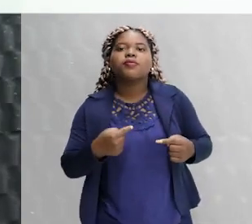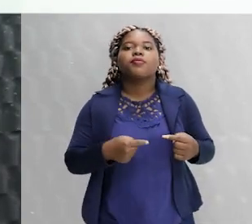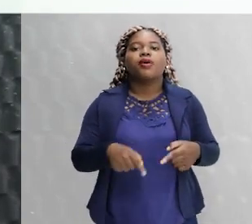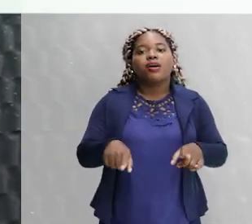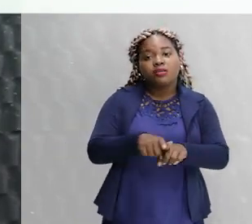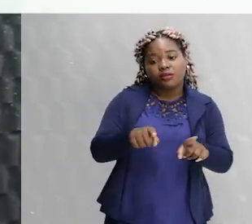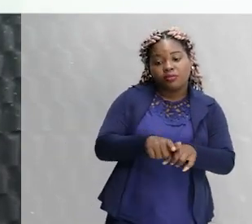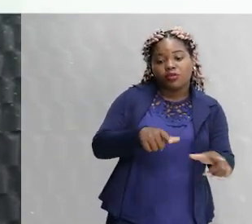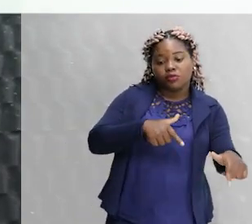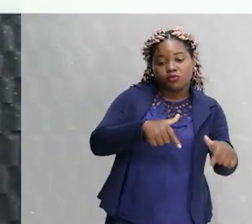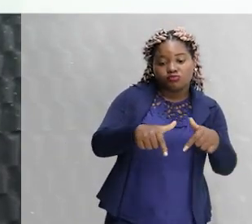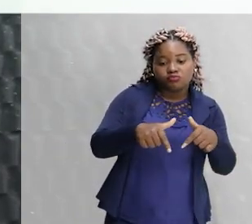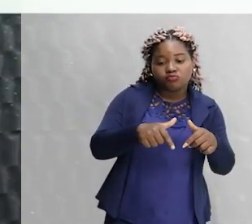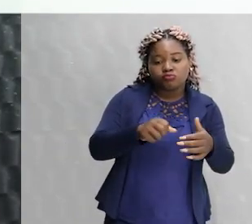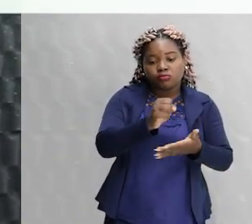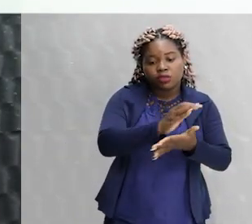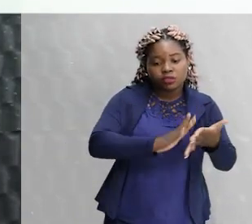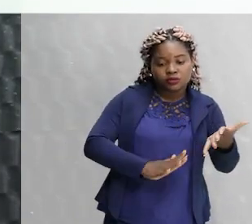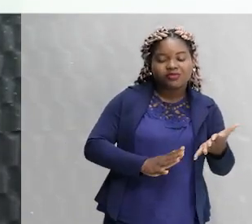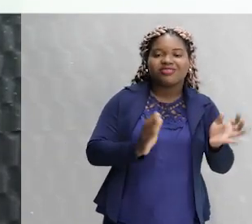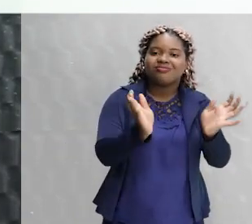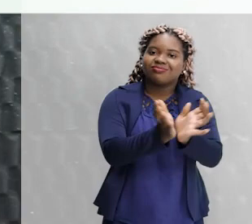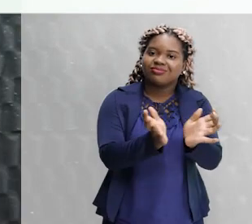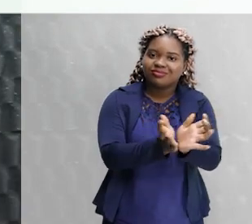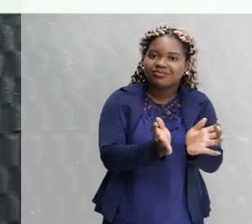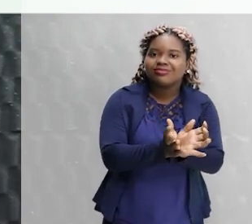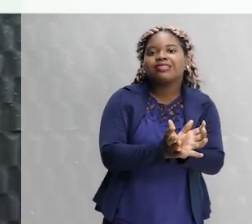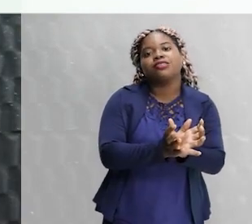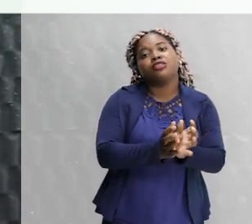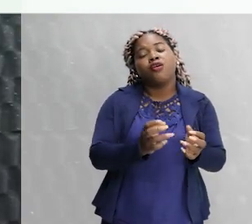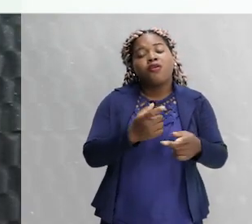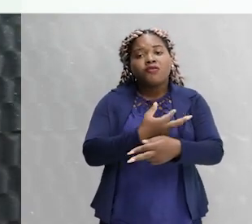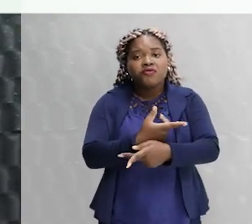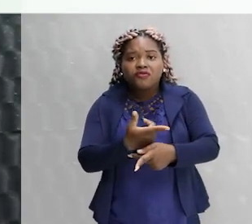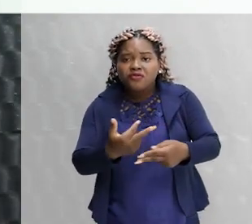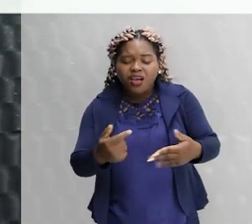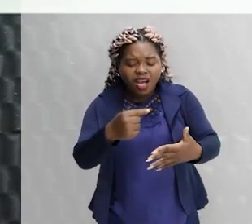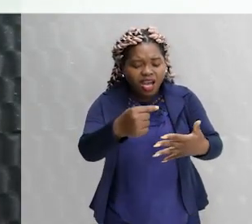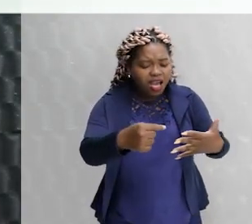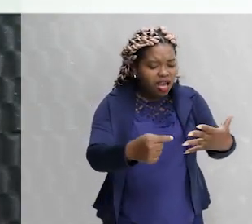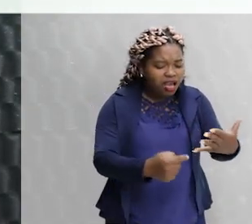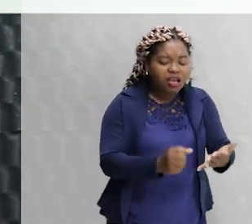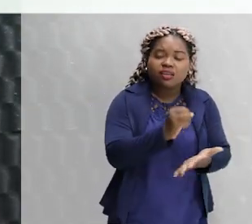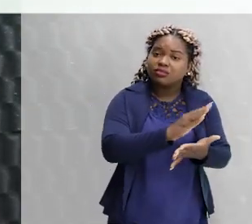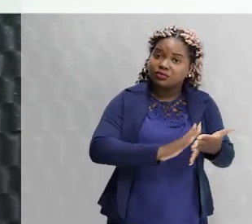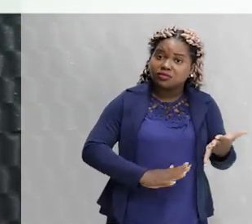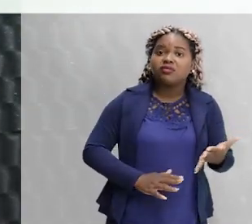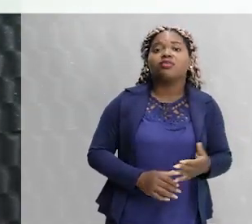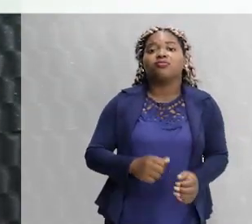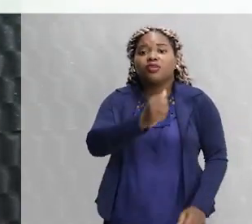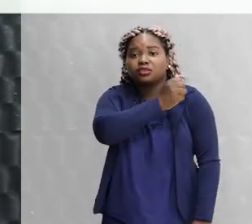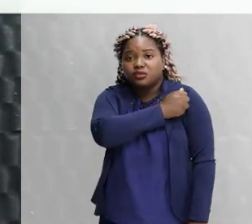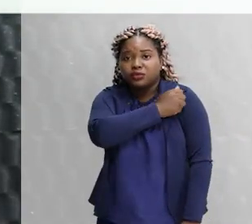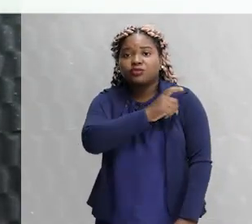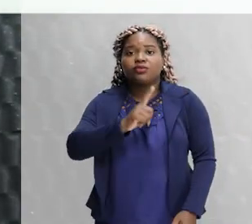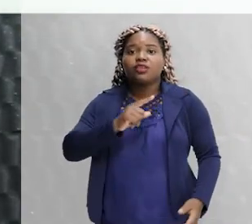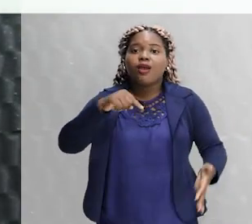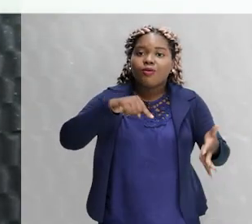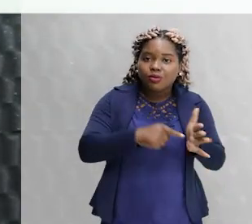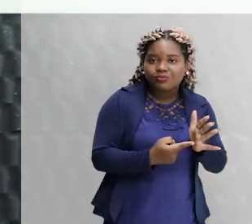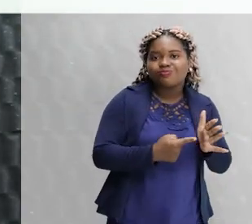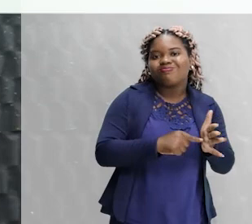faz um trabalho em equipe. Então, ele faz, durante o bimestre, várias atividades para que o aluno ele tenha uma nota no